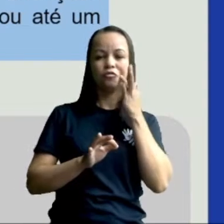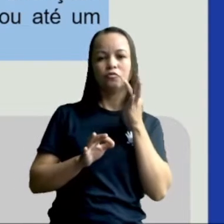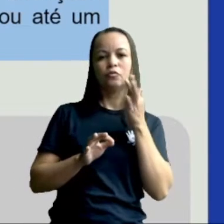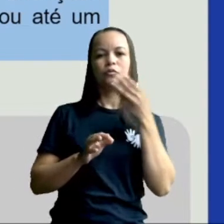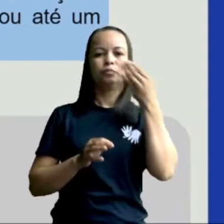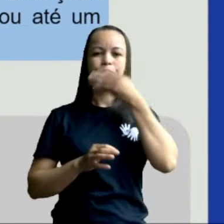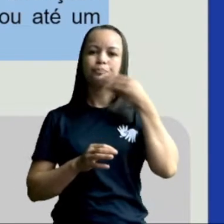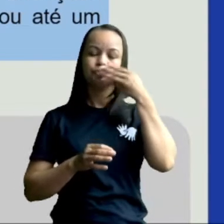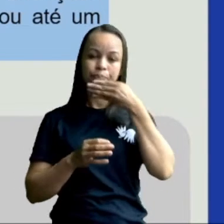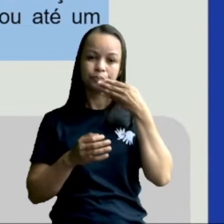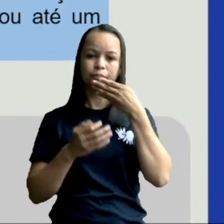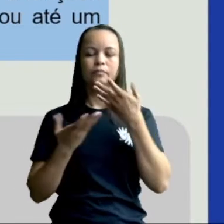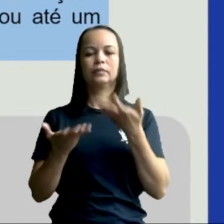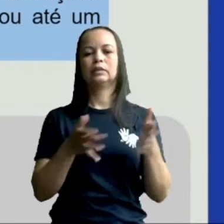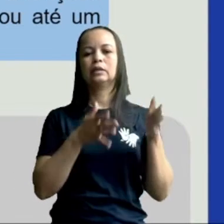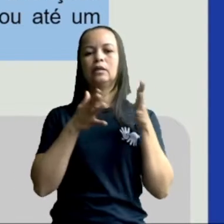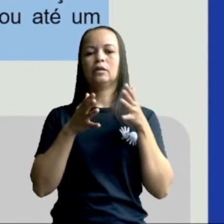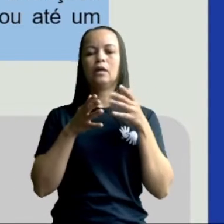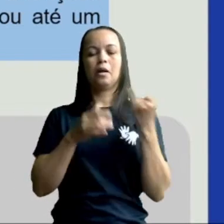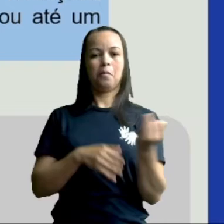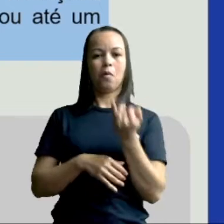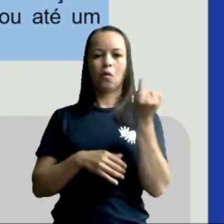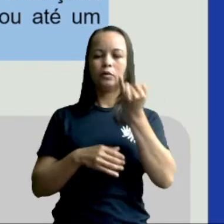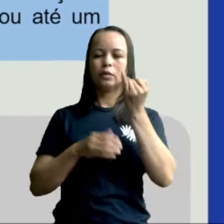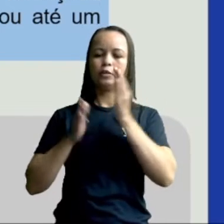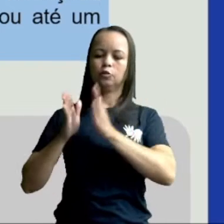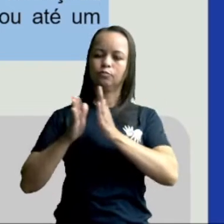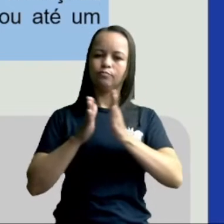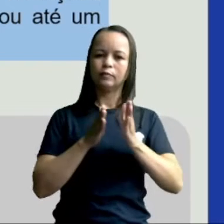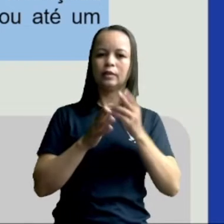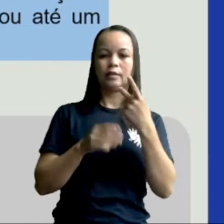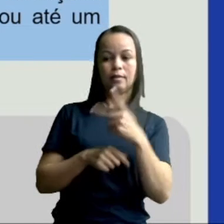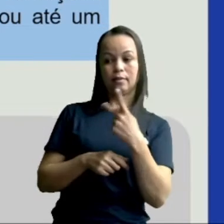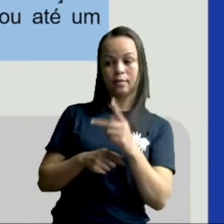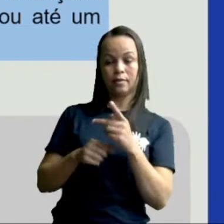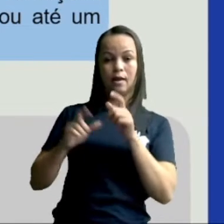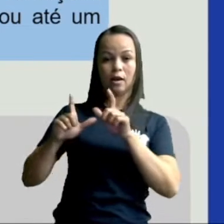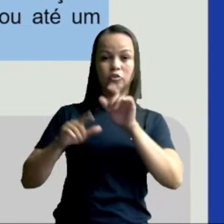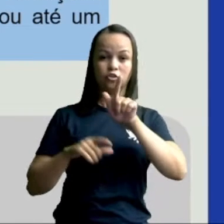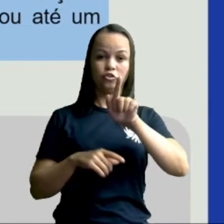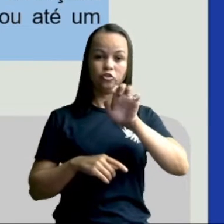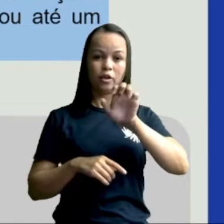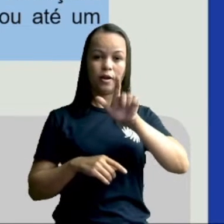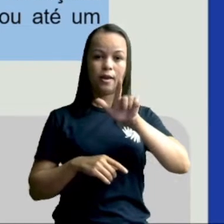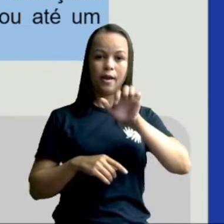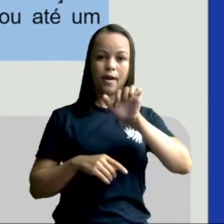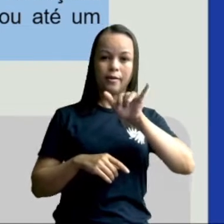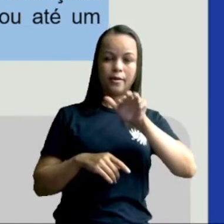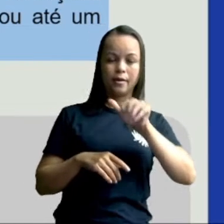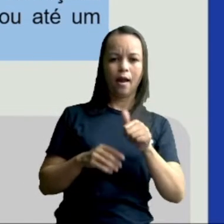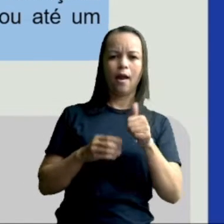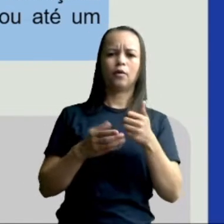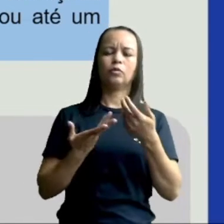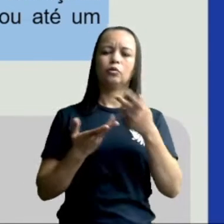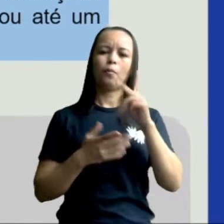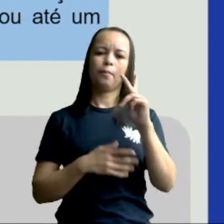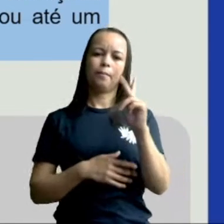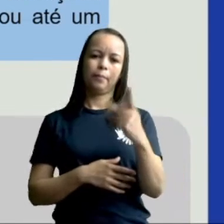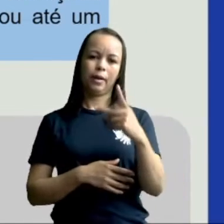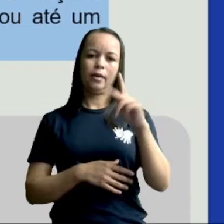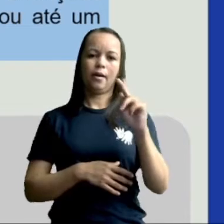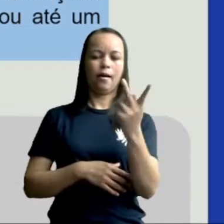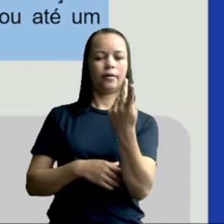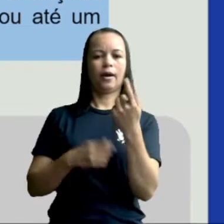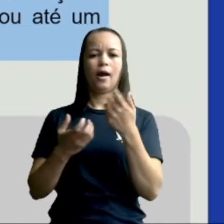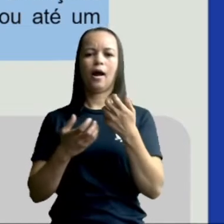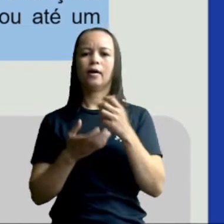Isso é importante porque a consistência de geleia só é alcançada quando o pH está entre